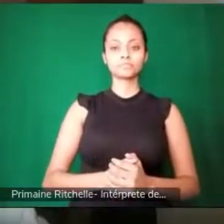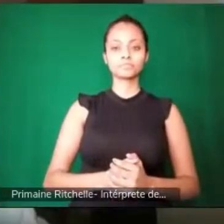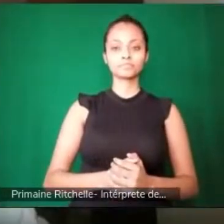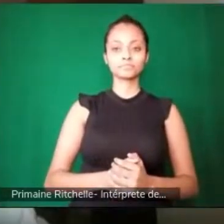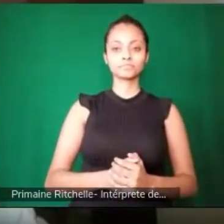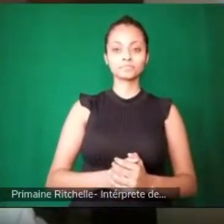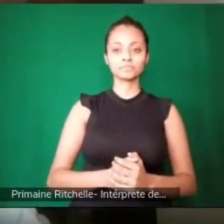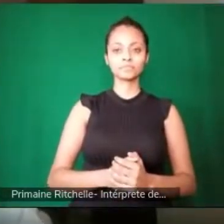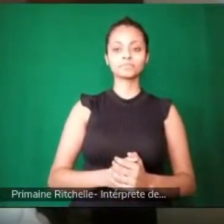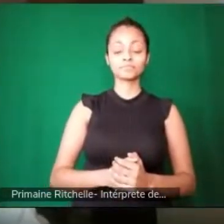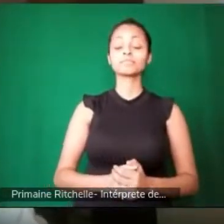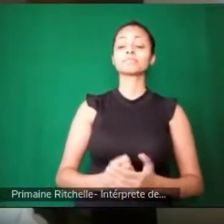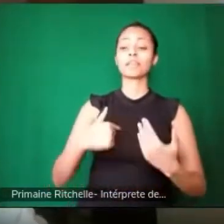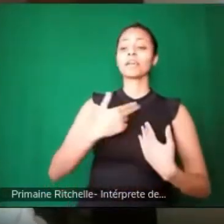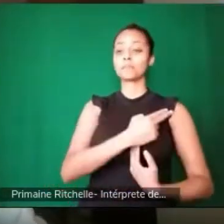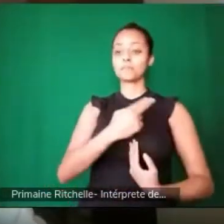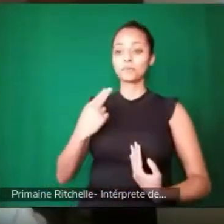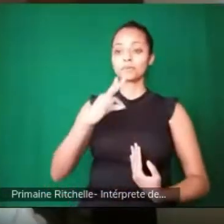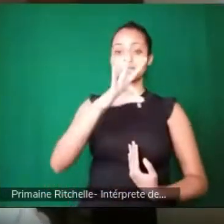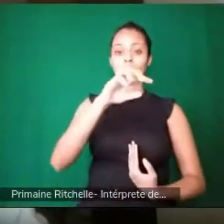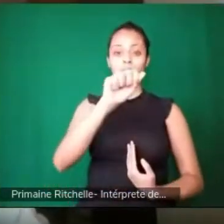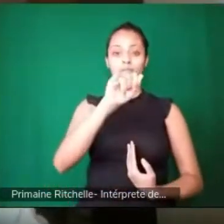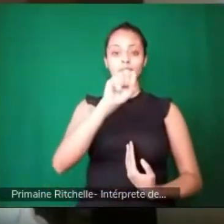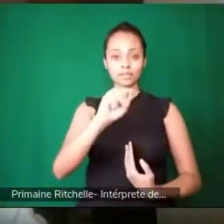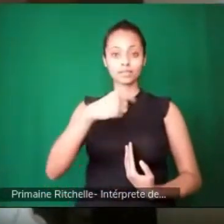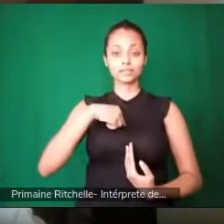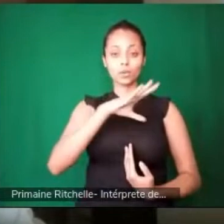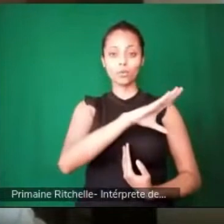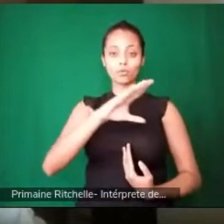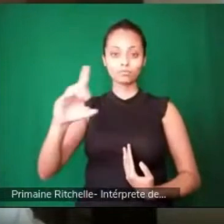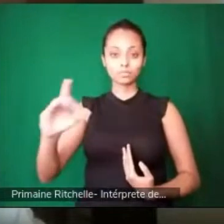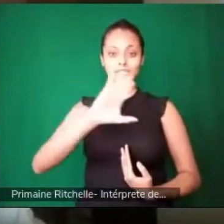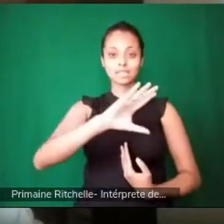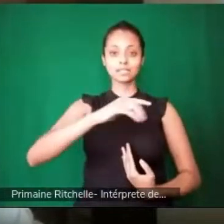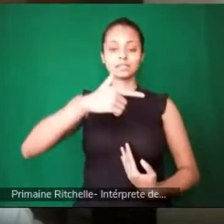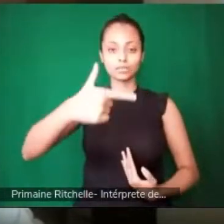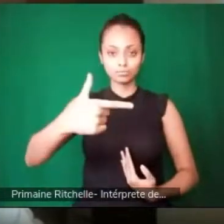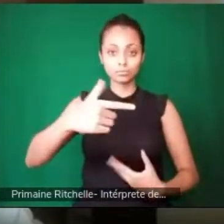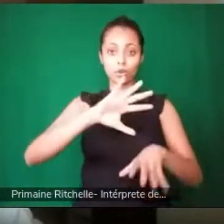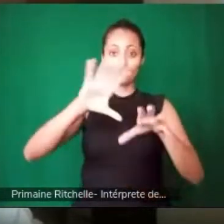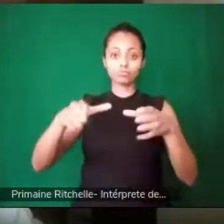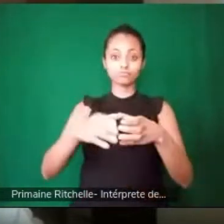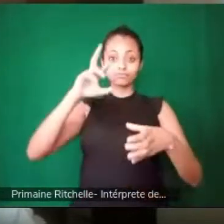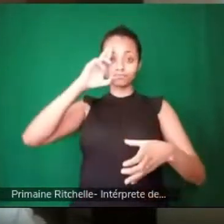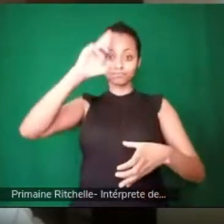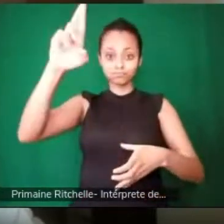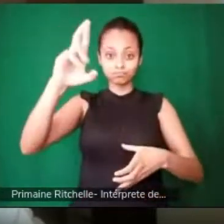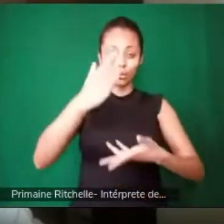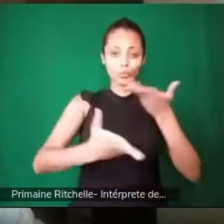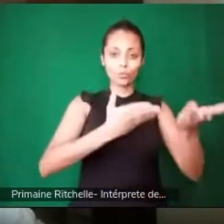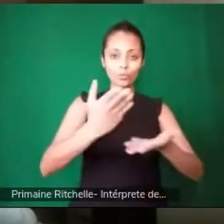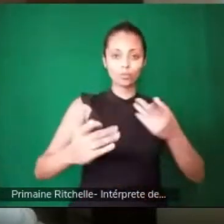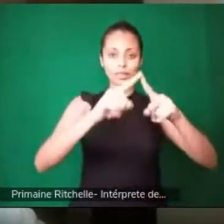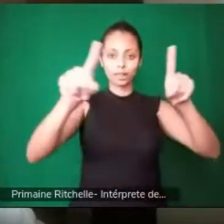Olá, eu sou a Thaís, sou a coordenadora da C2, que é a comissão responsável por cuidado com os servidores. A gente